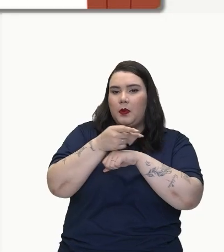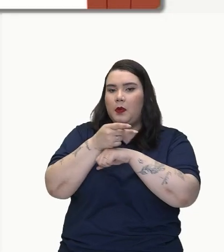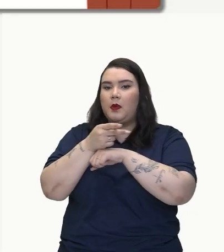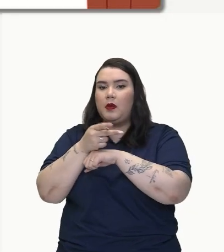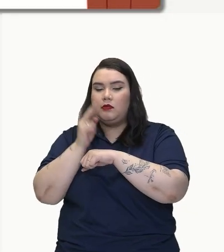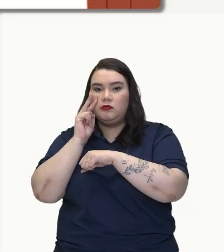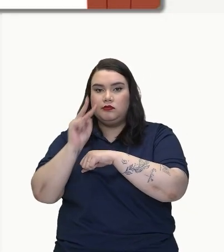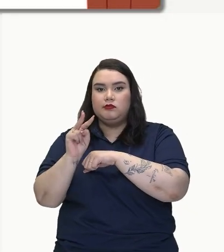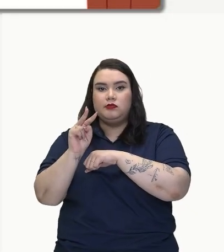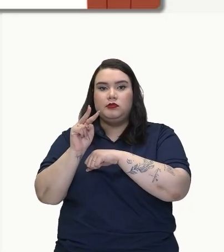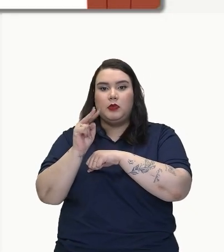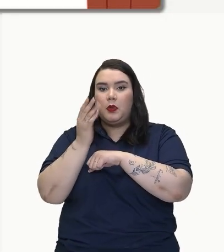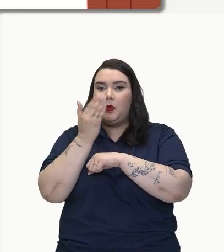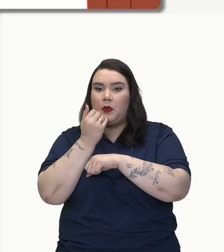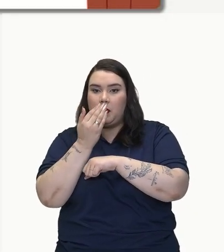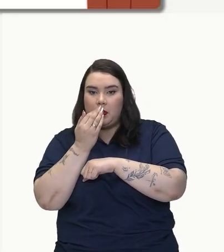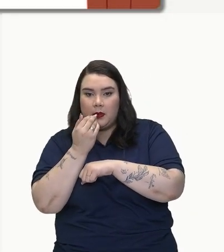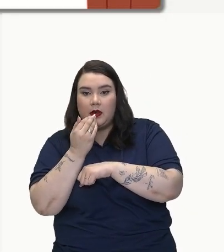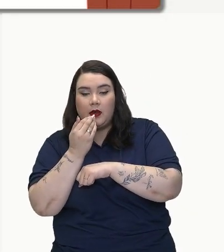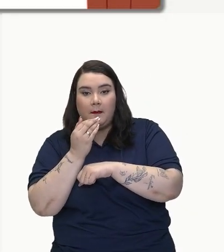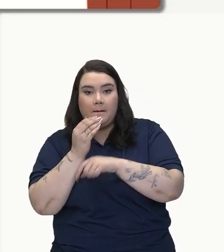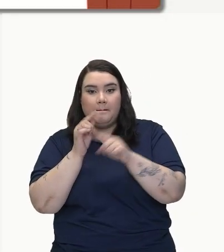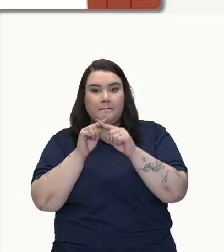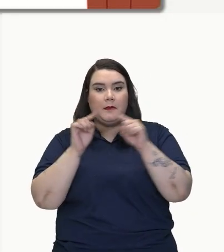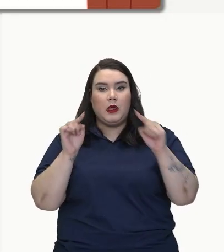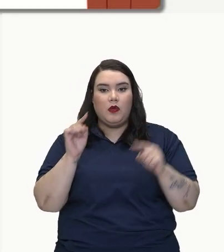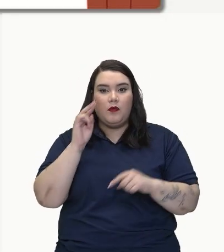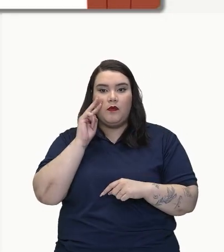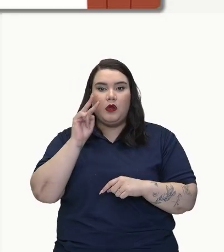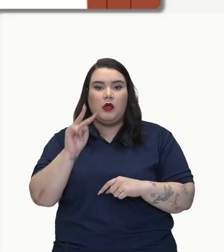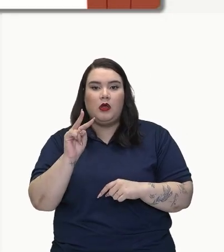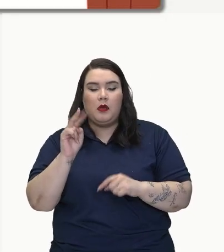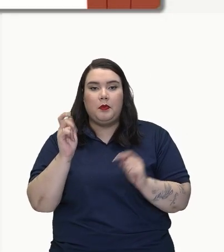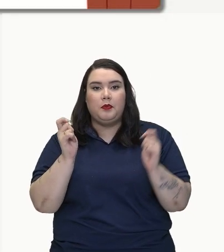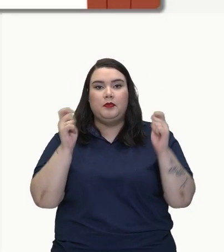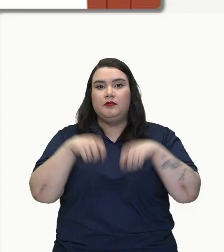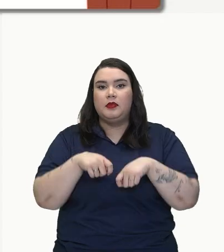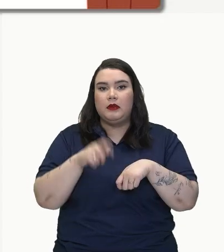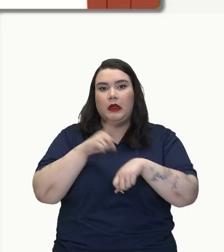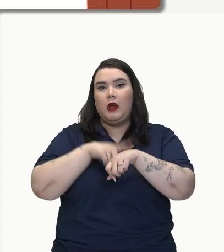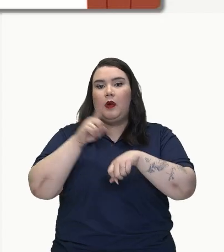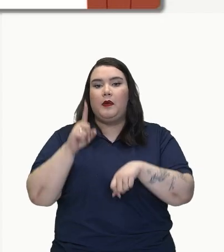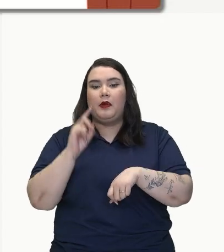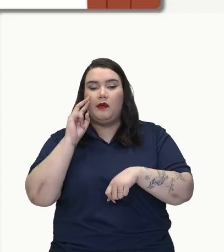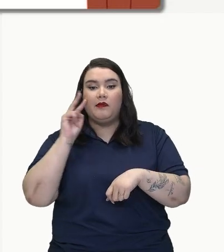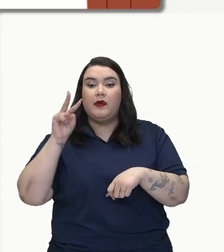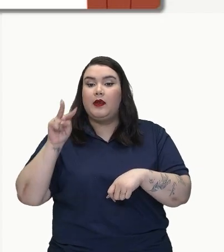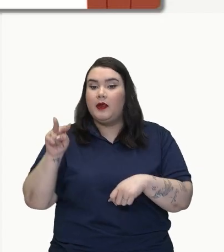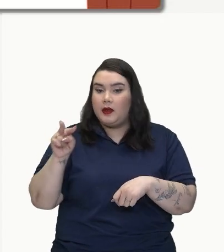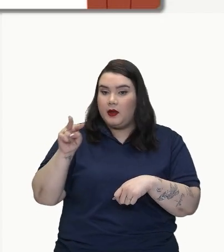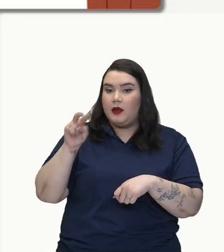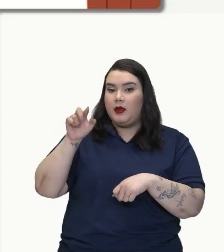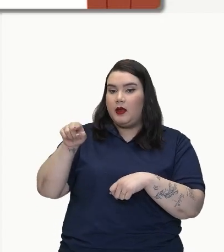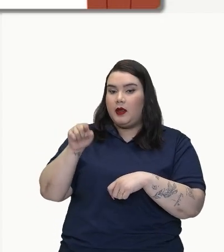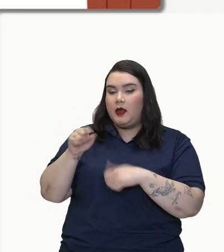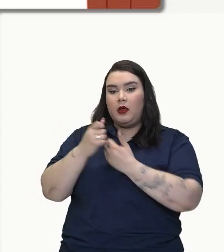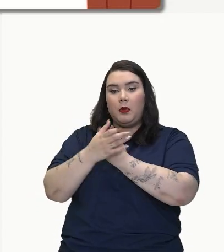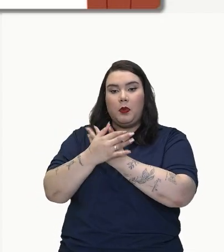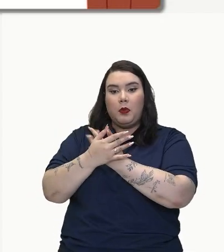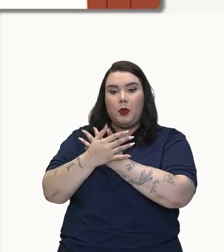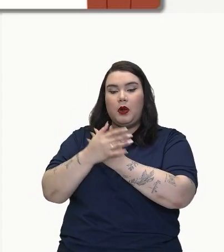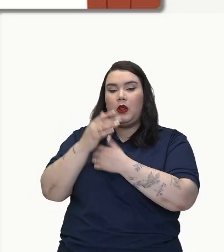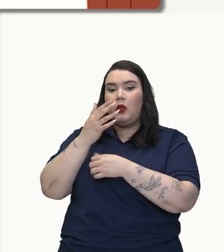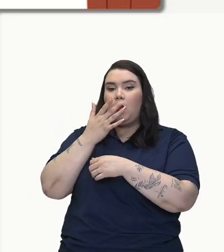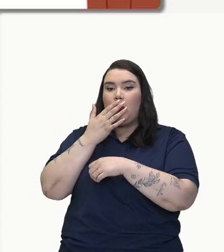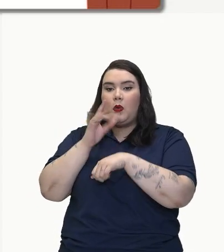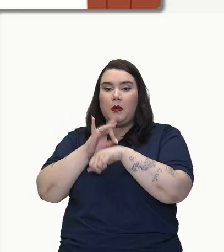tronco dessa árvore. E aí, o que vai ser mais visível ali para ele? Essa borboletinha preta